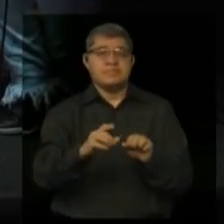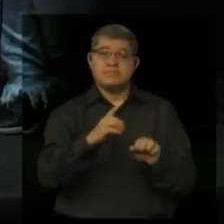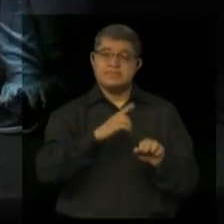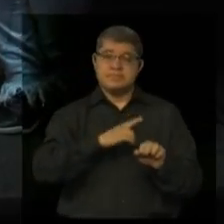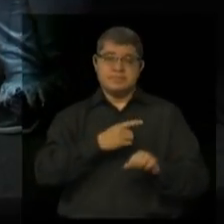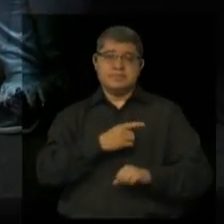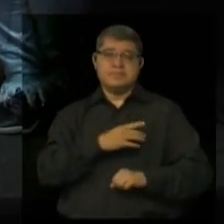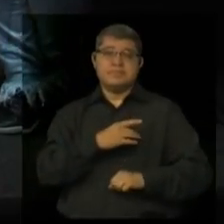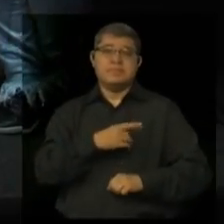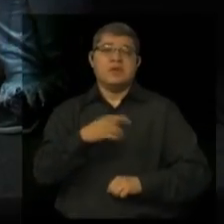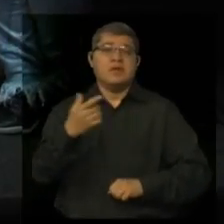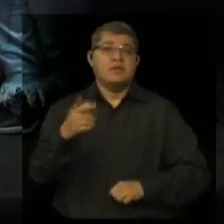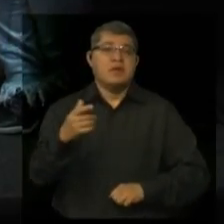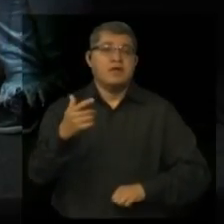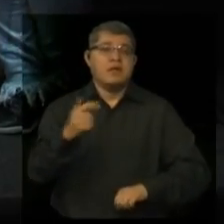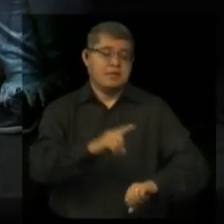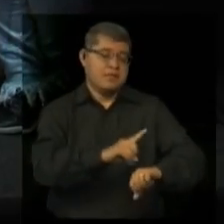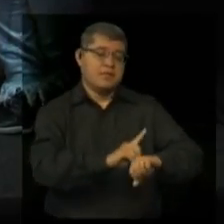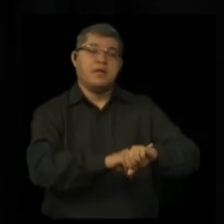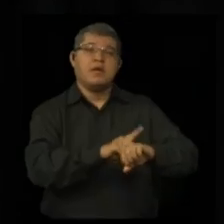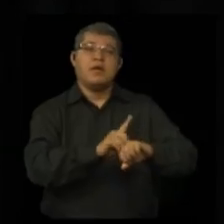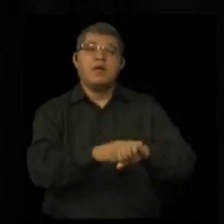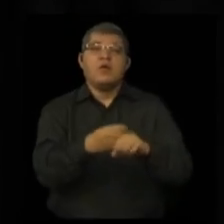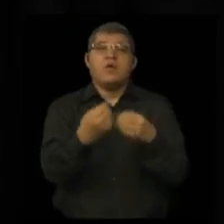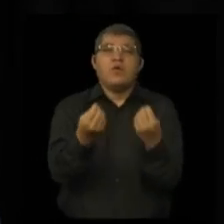Tenho medo de não ter tempo